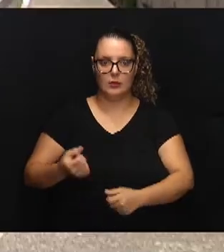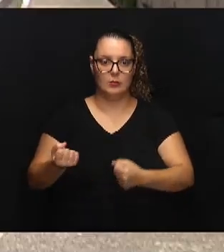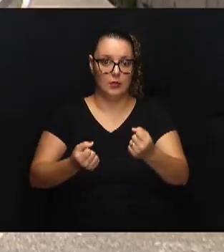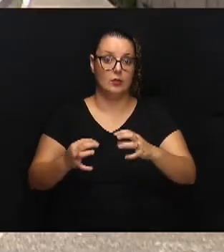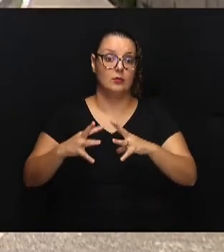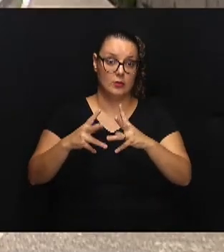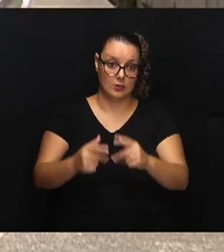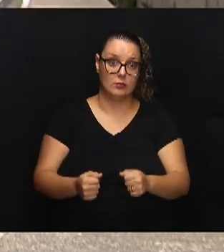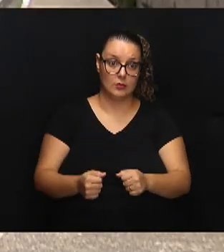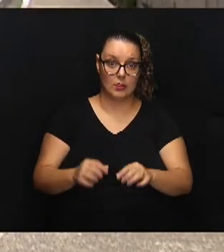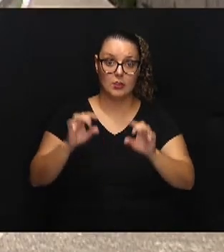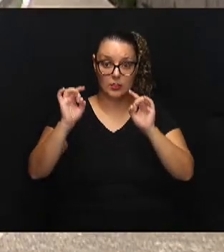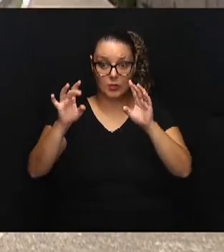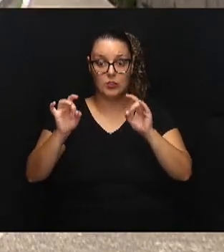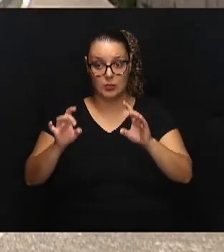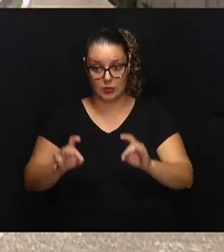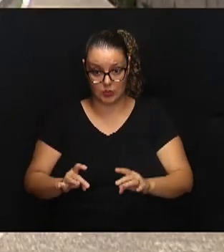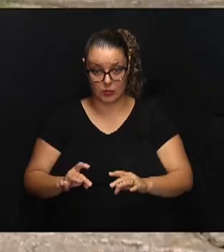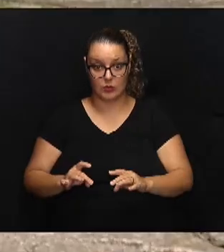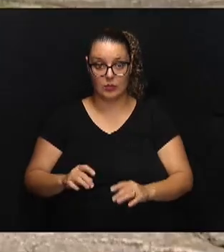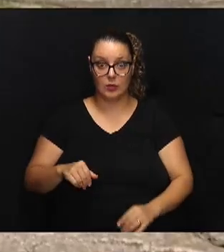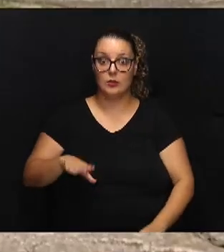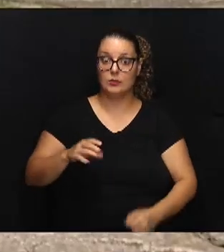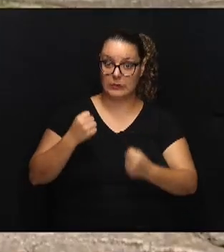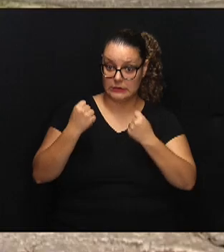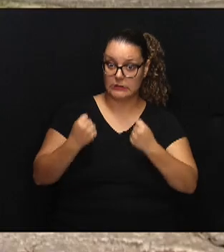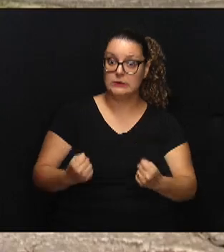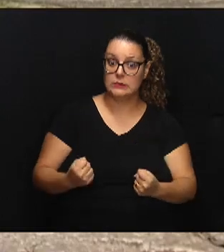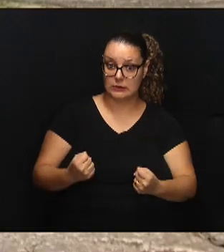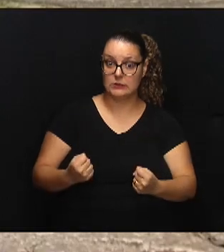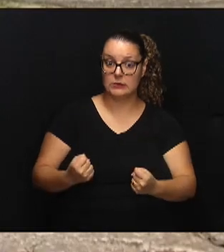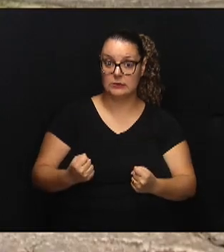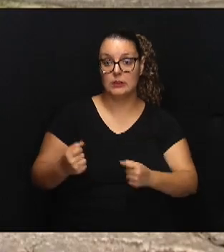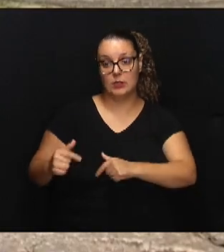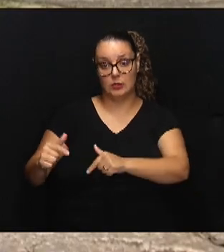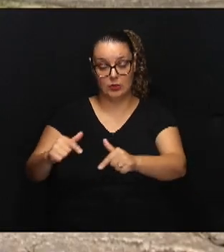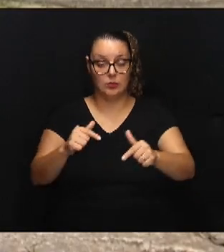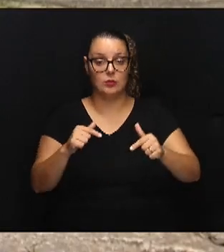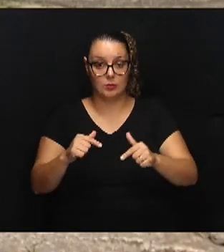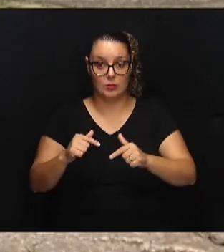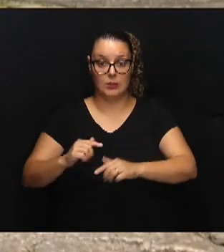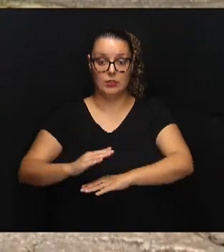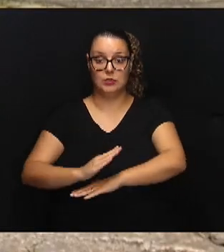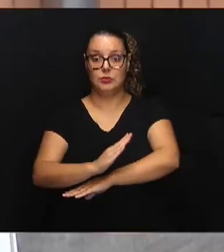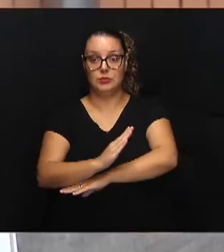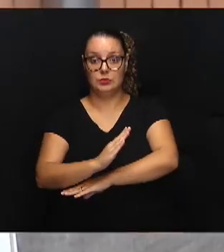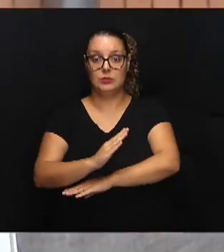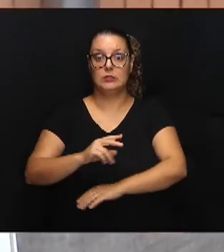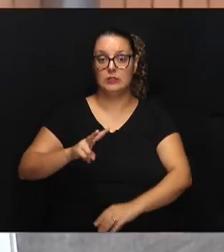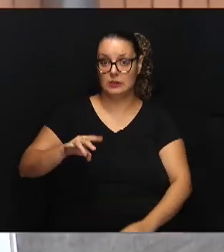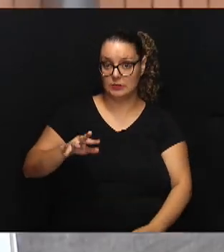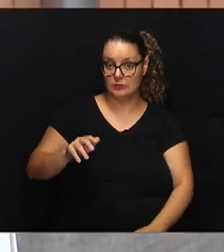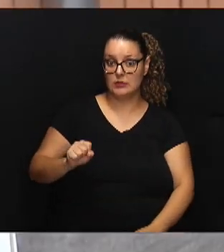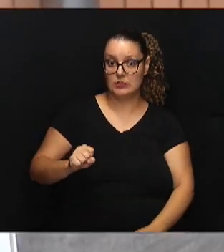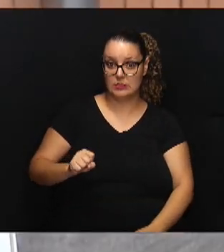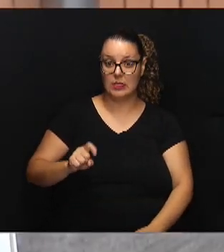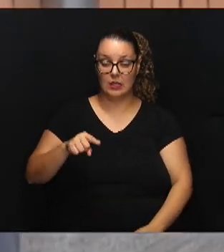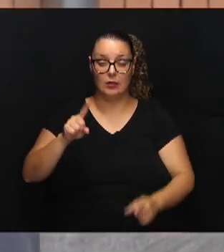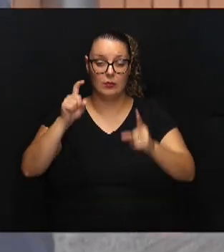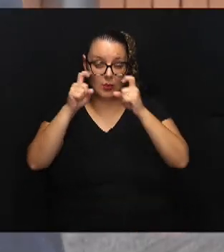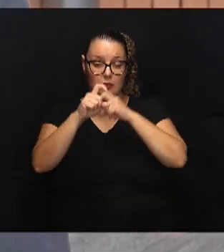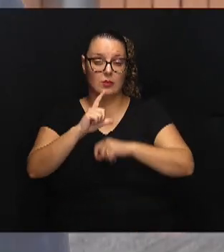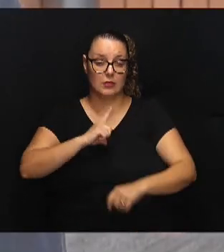geral, especialmente os mais pesados e em pontos de inclinação das vias. É uma dificuldade que se